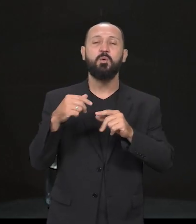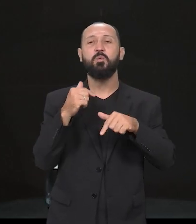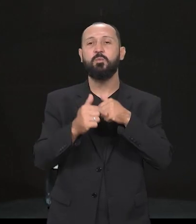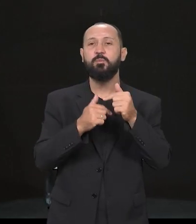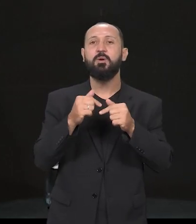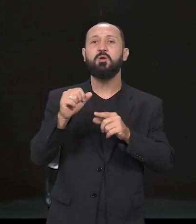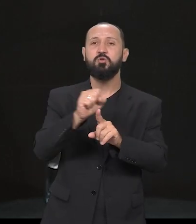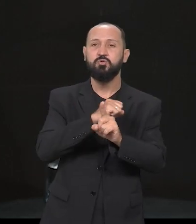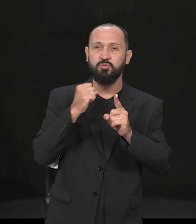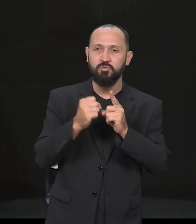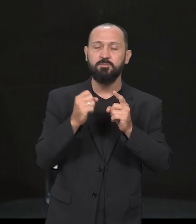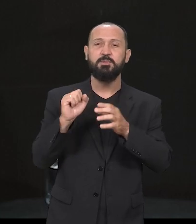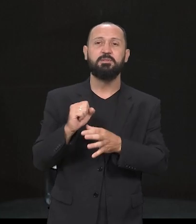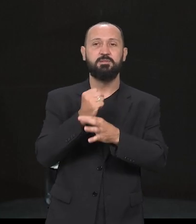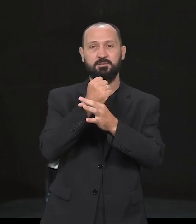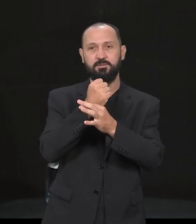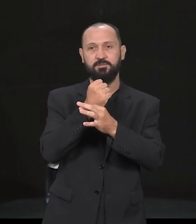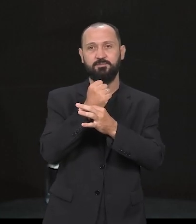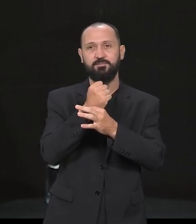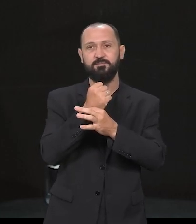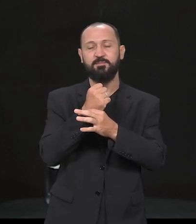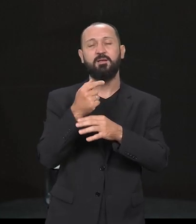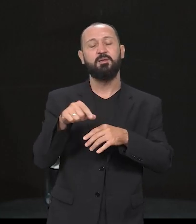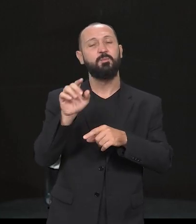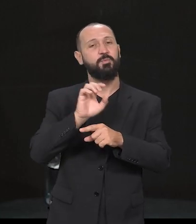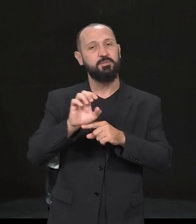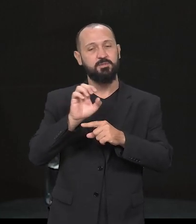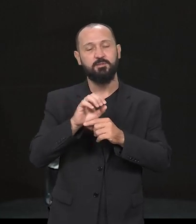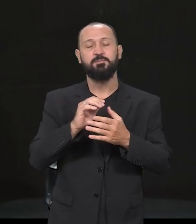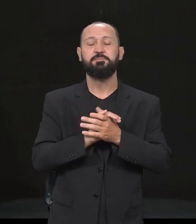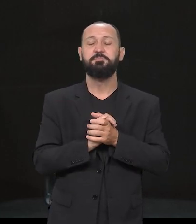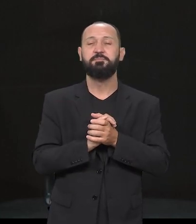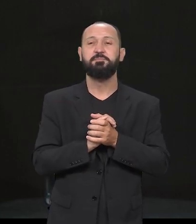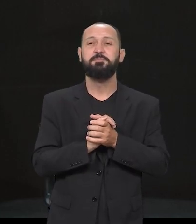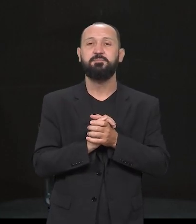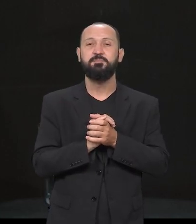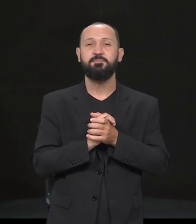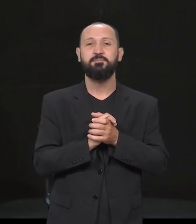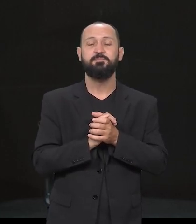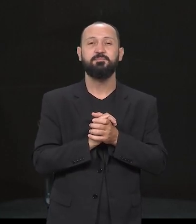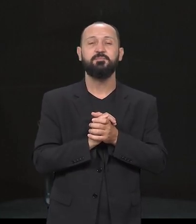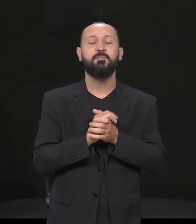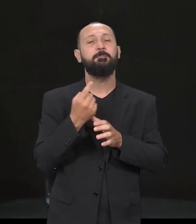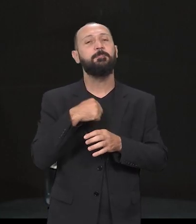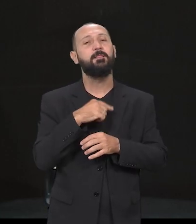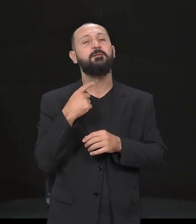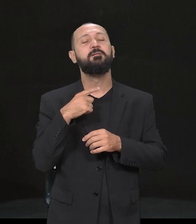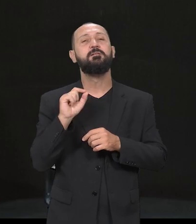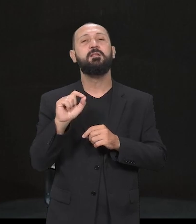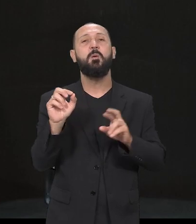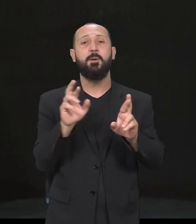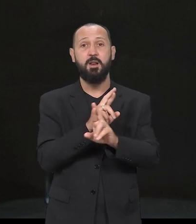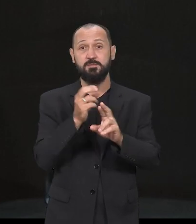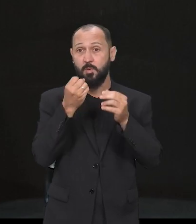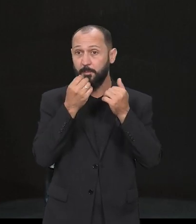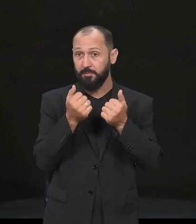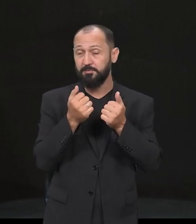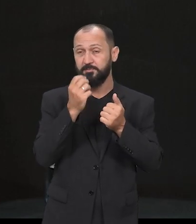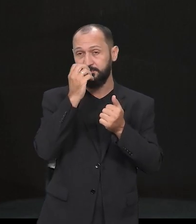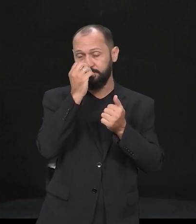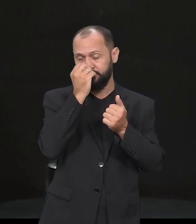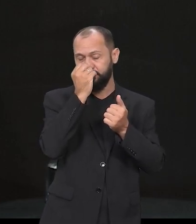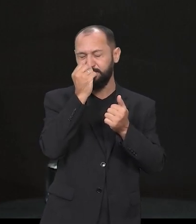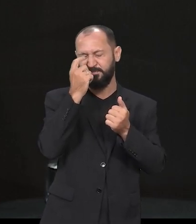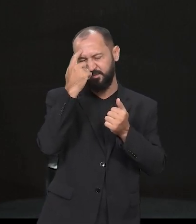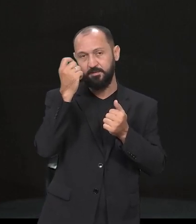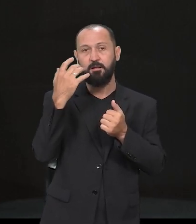trazer uma sociedade mais segura, né, para o nosso estado. E a gente, assim, a gente tem uma boa relação, né? A